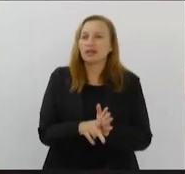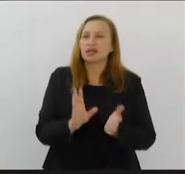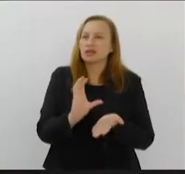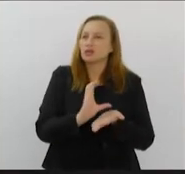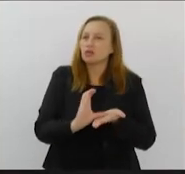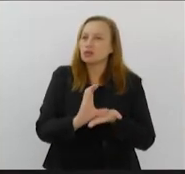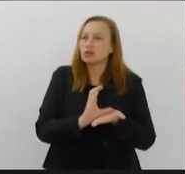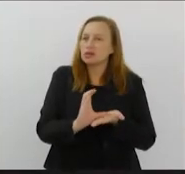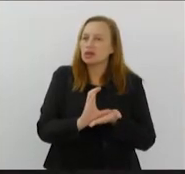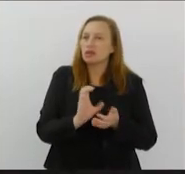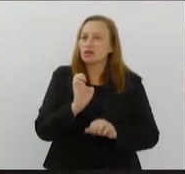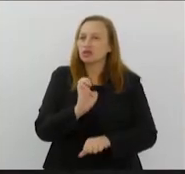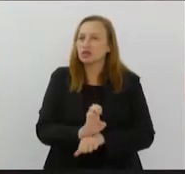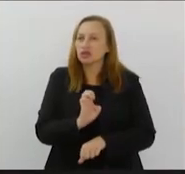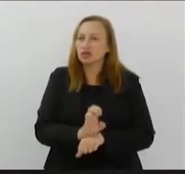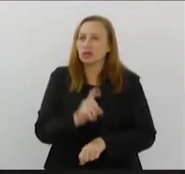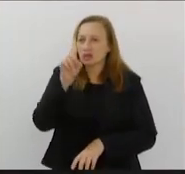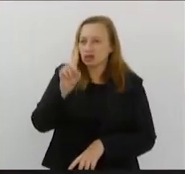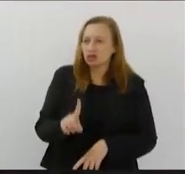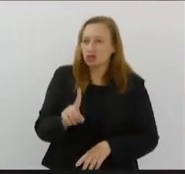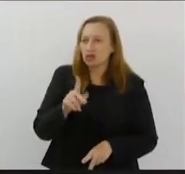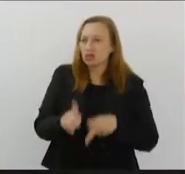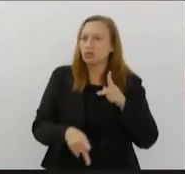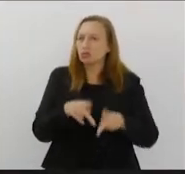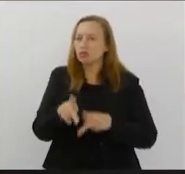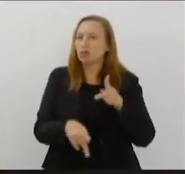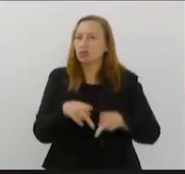Conselho Estadual de Direitos da População